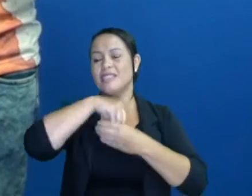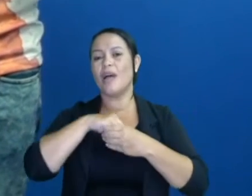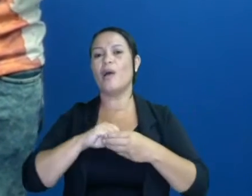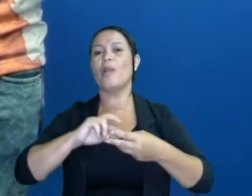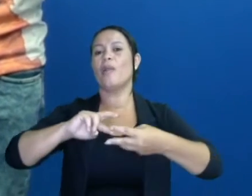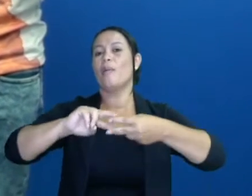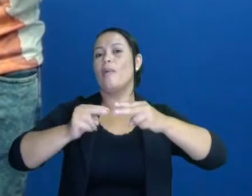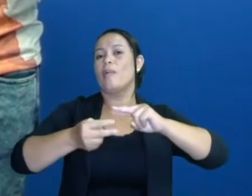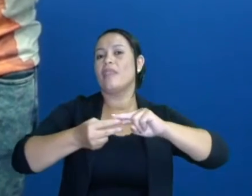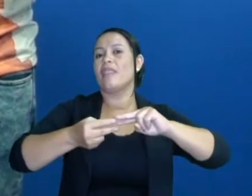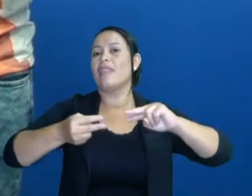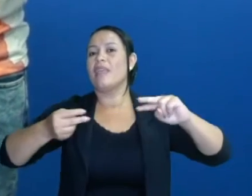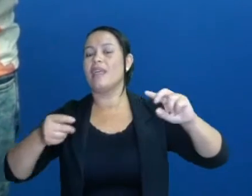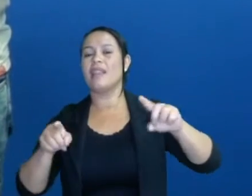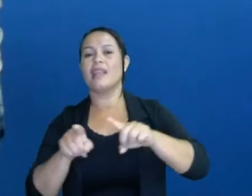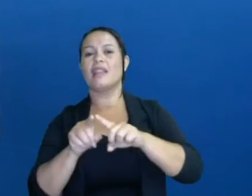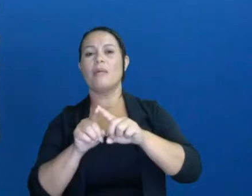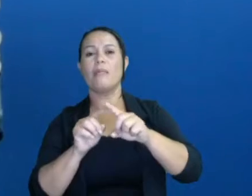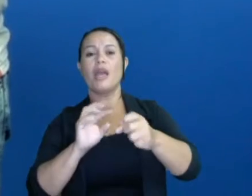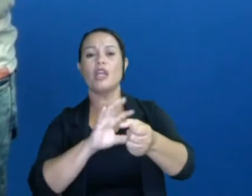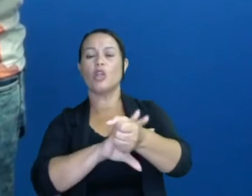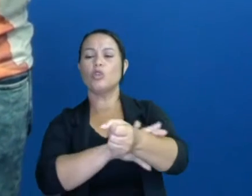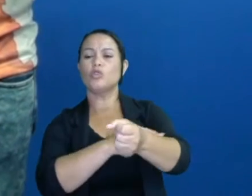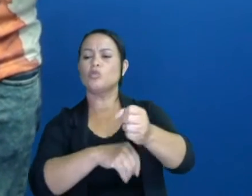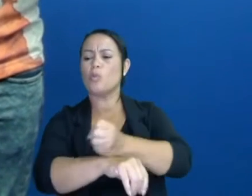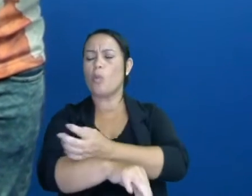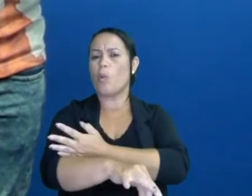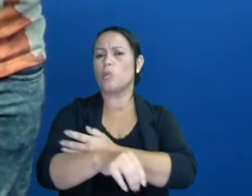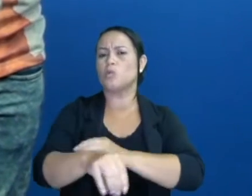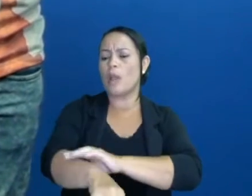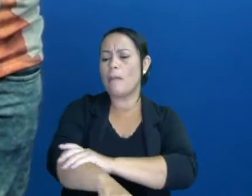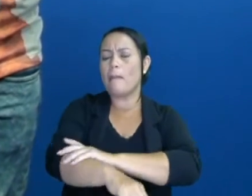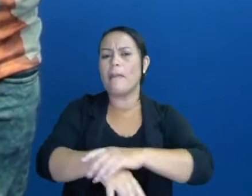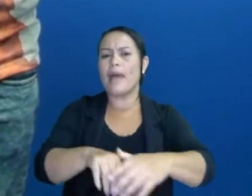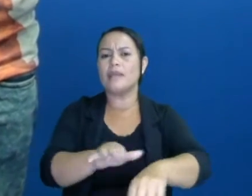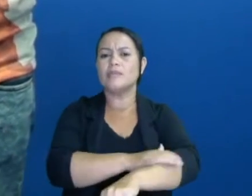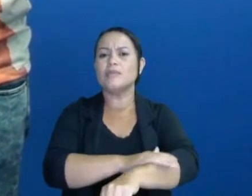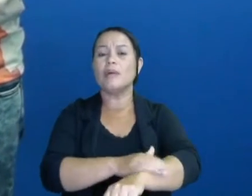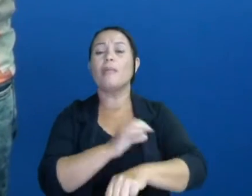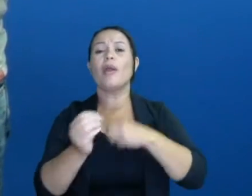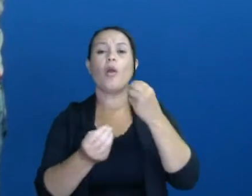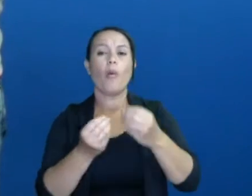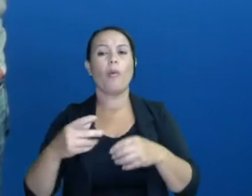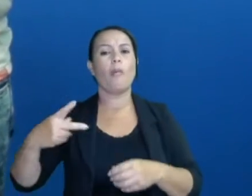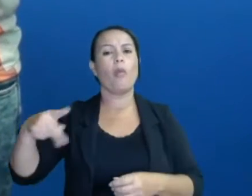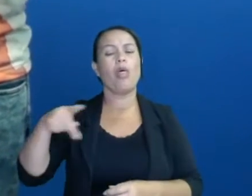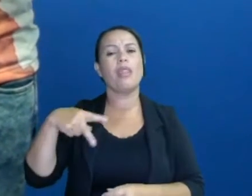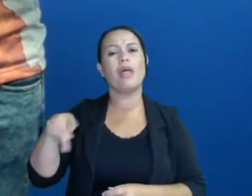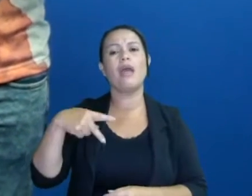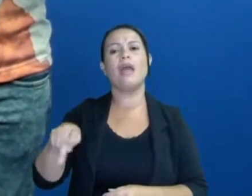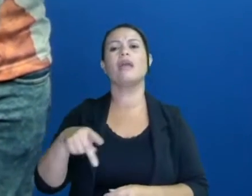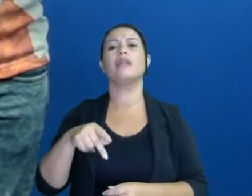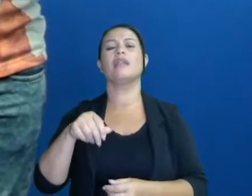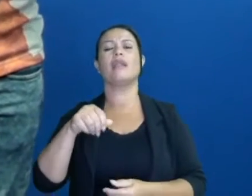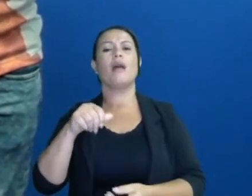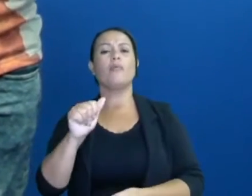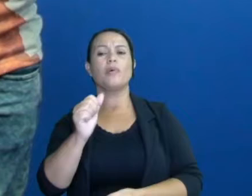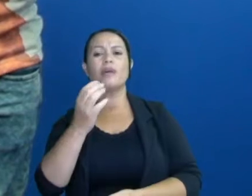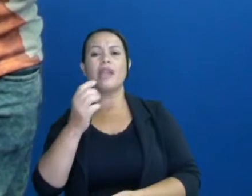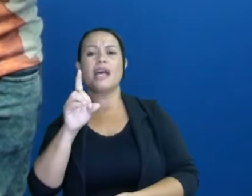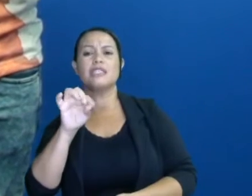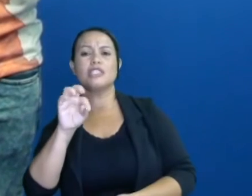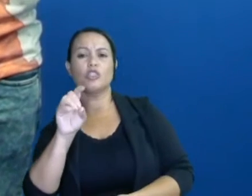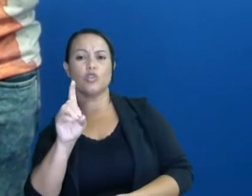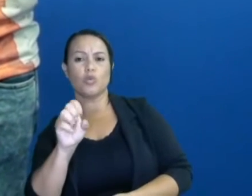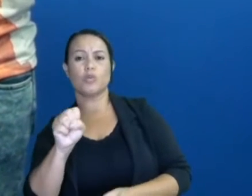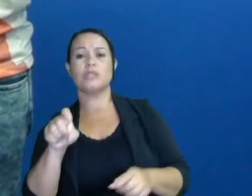DNA, nossos músculos são formados por proteínas, por ácidos nucleicos, por aminoácidos. Tudo isso